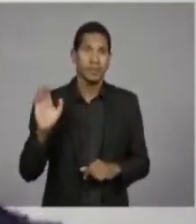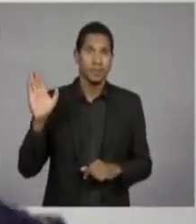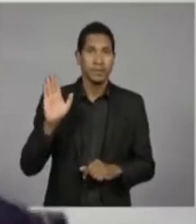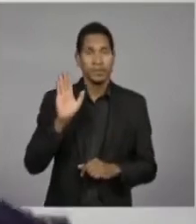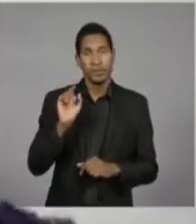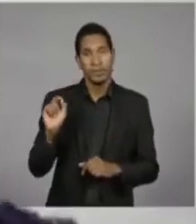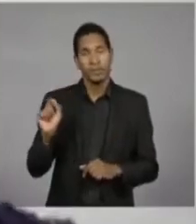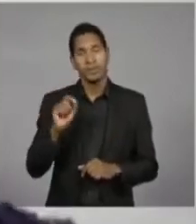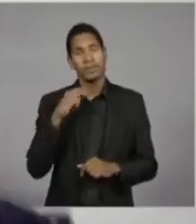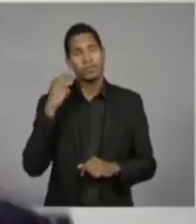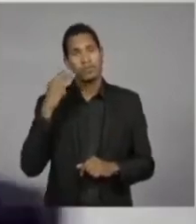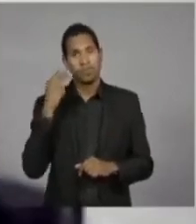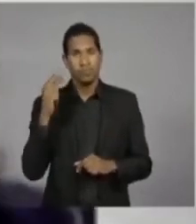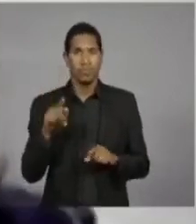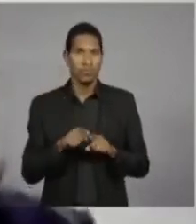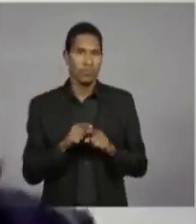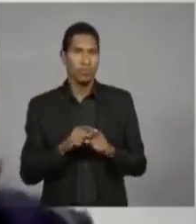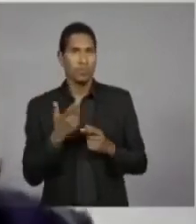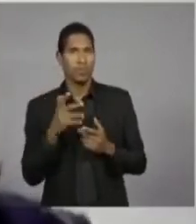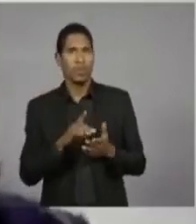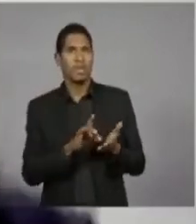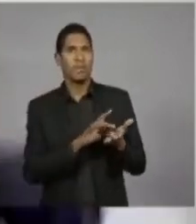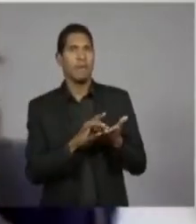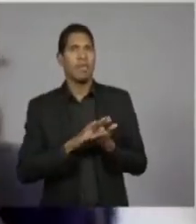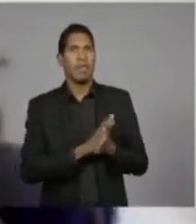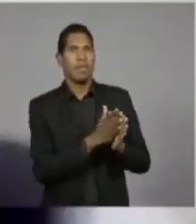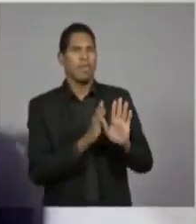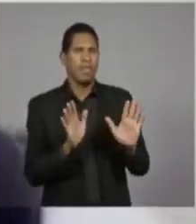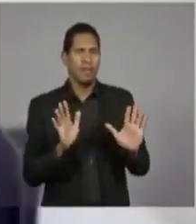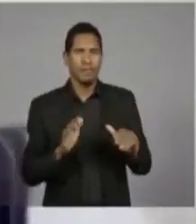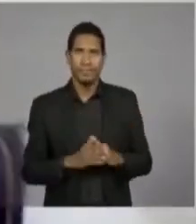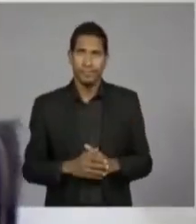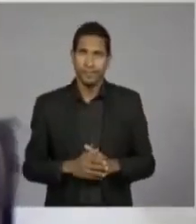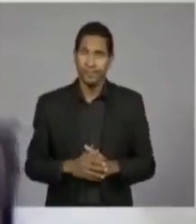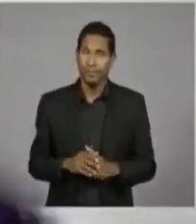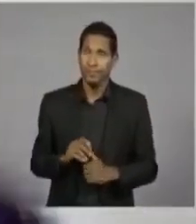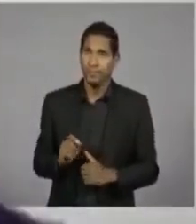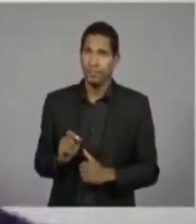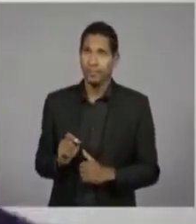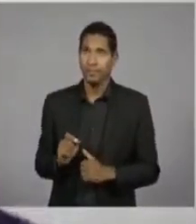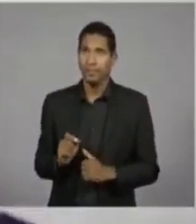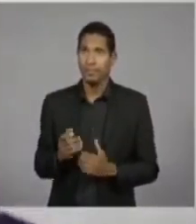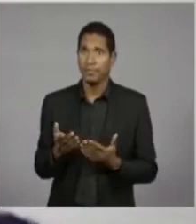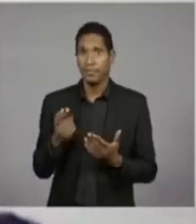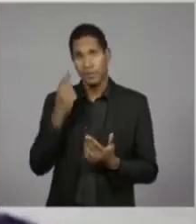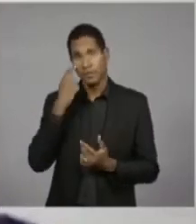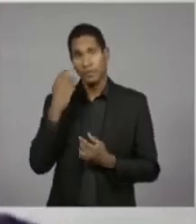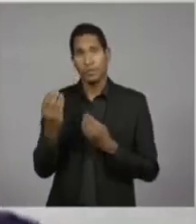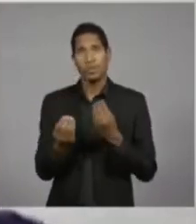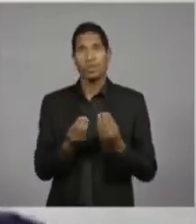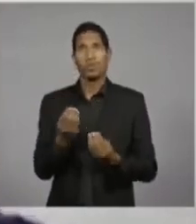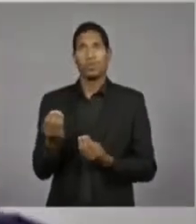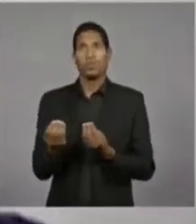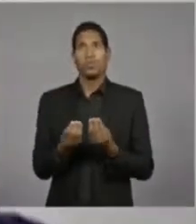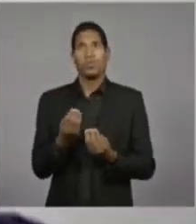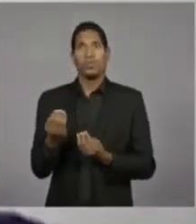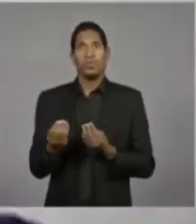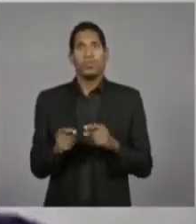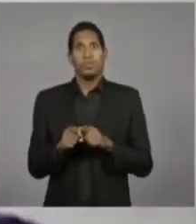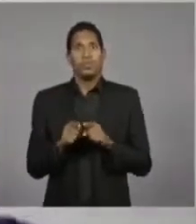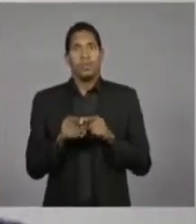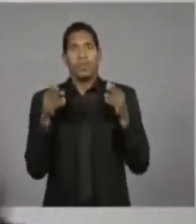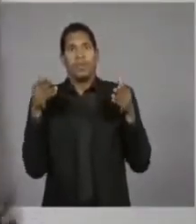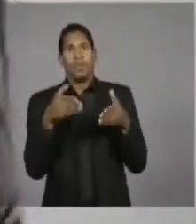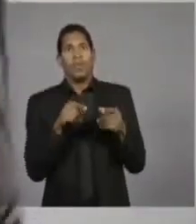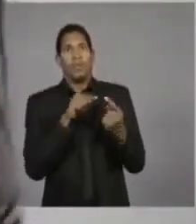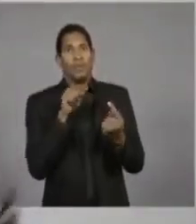tanto em derrotar o inimigo, né? Que nem deveria ser considerado inimigo, mas enfim, que a gente não se perca nisso,